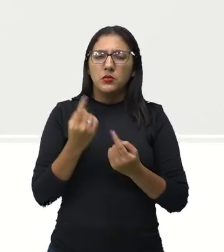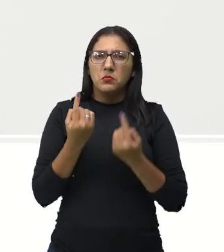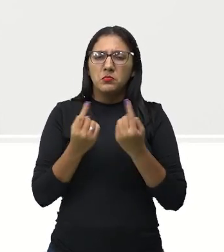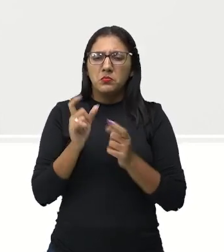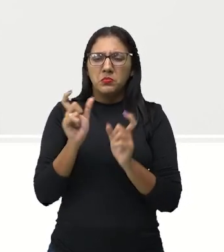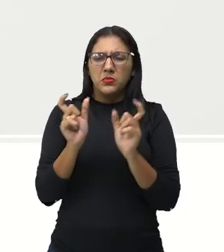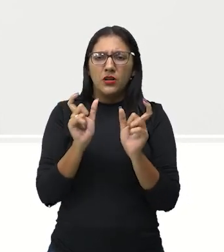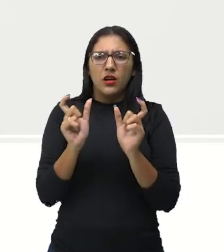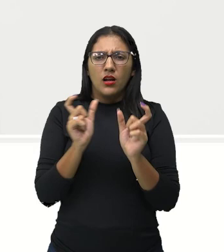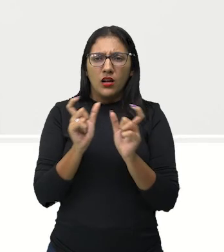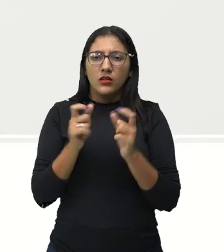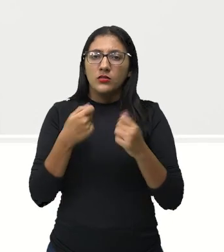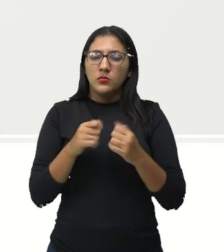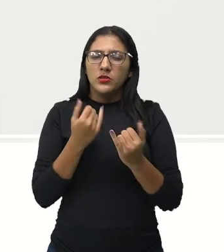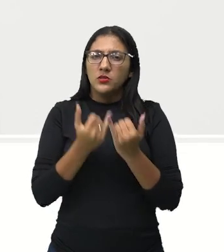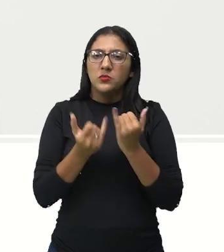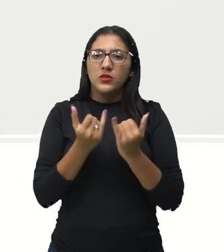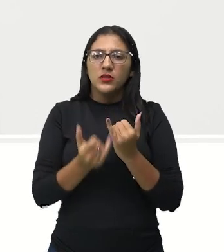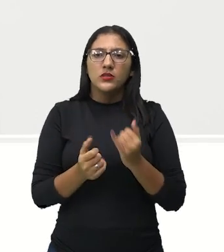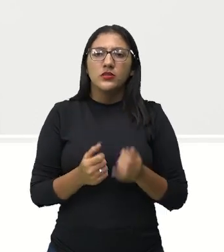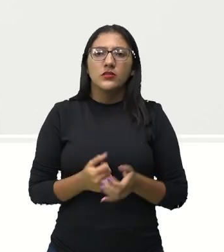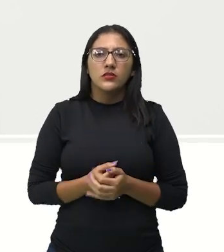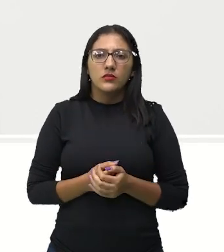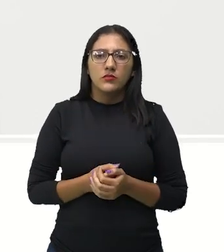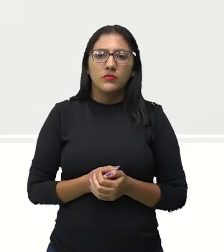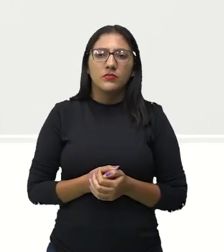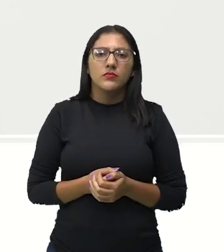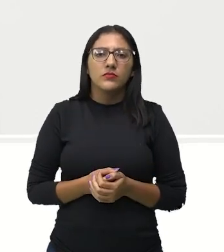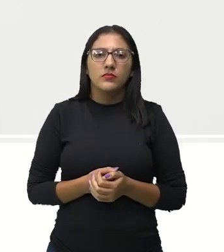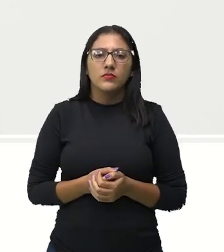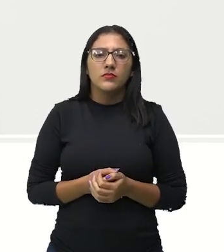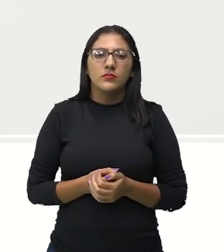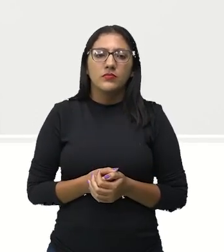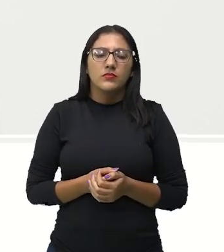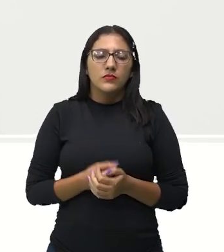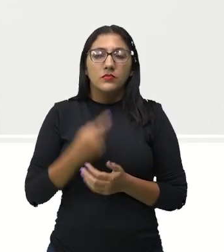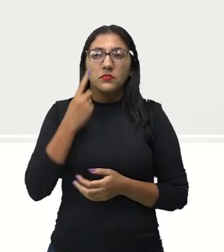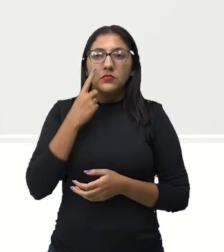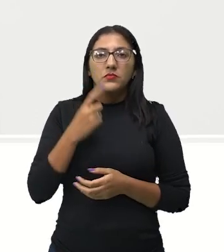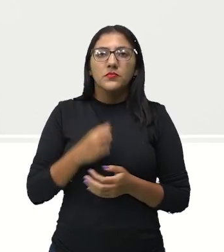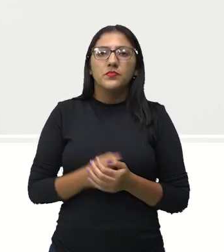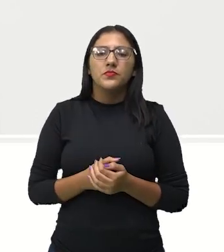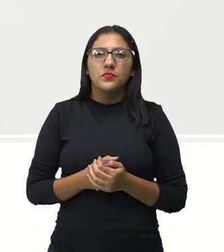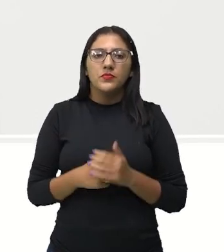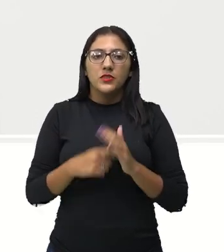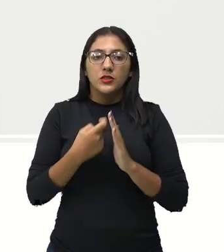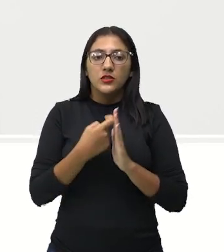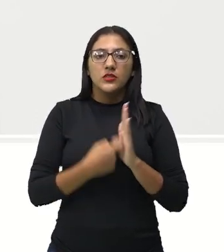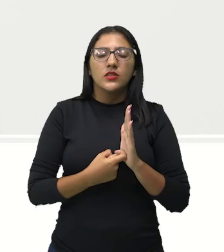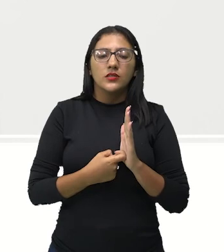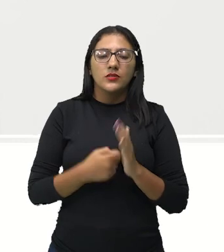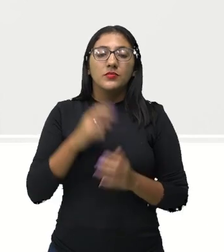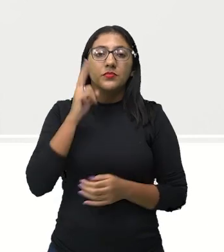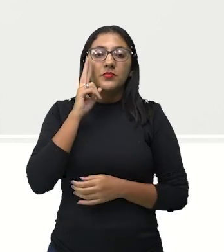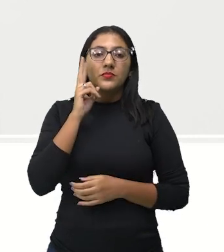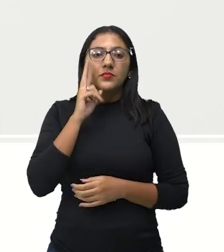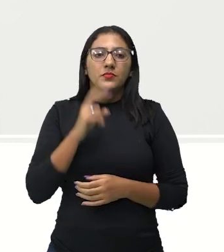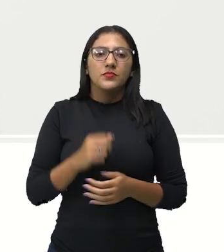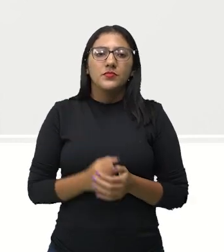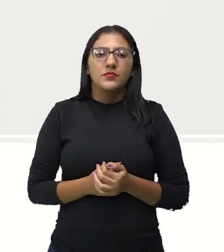detalhe. As unidades têm que ser a mesma, tá bom? Dito isto, o juro vai ser igual. Olha o que o professor te ensinou.